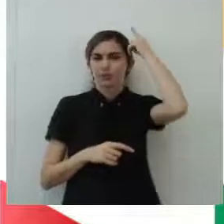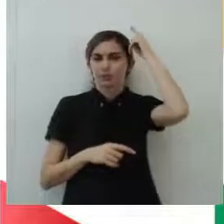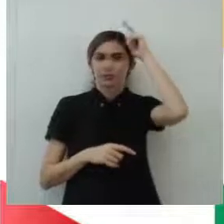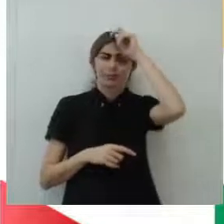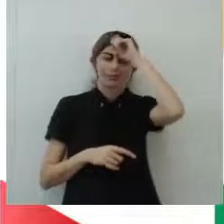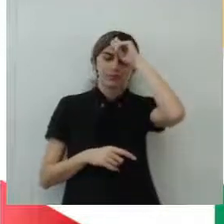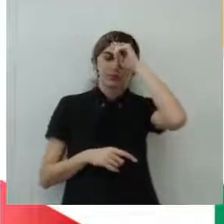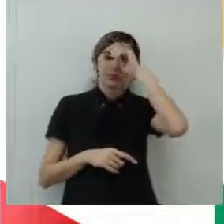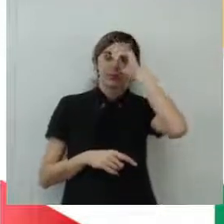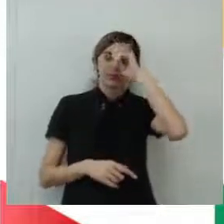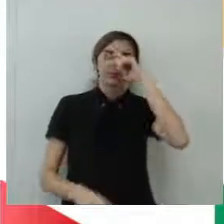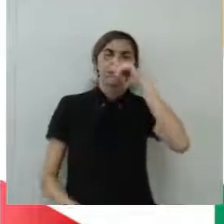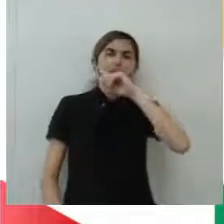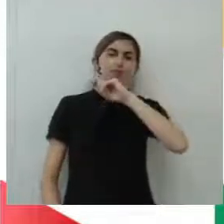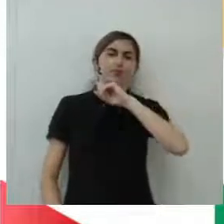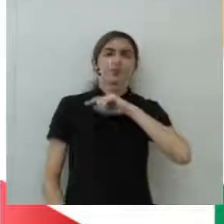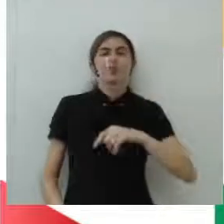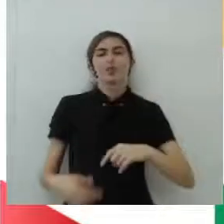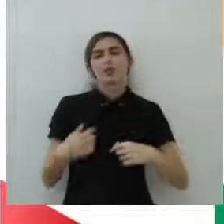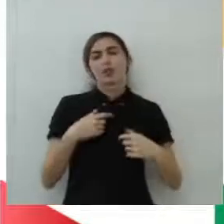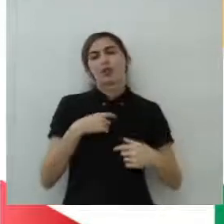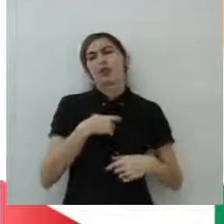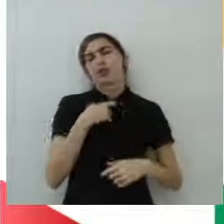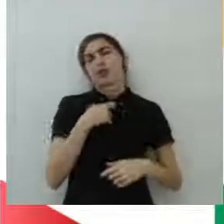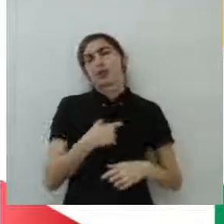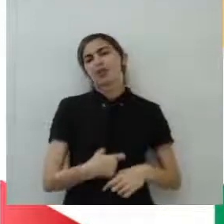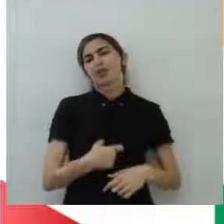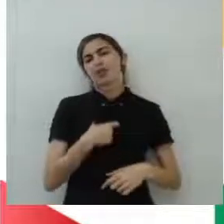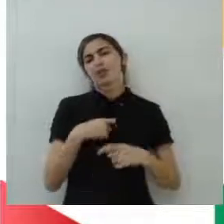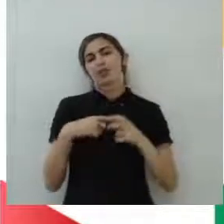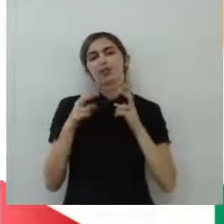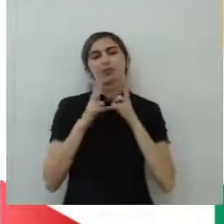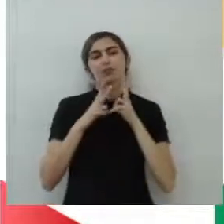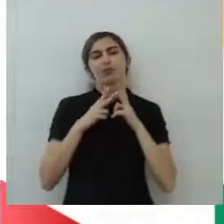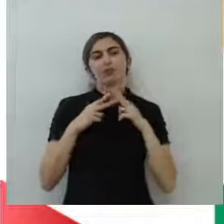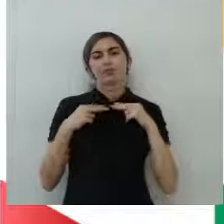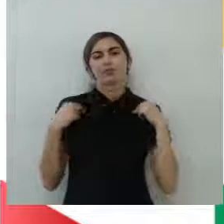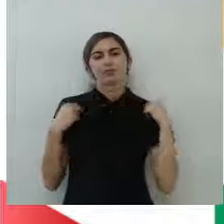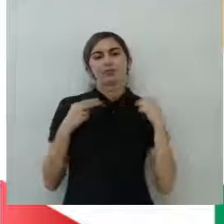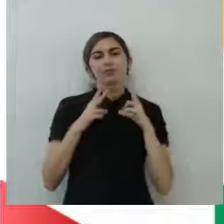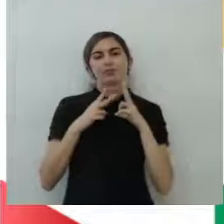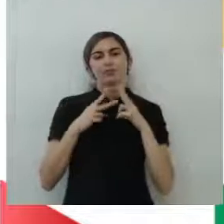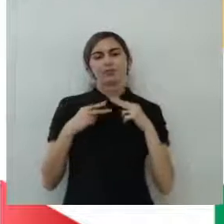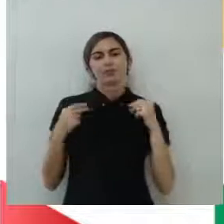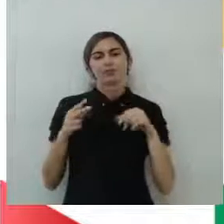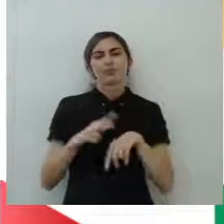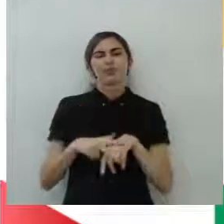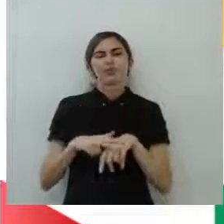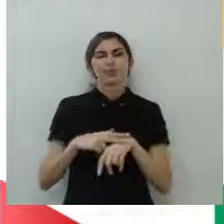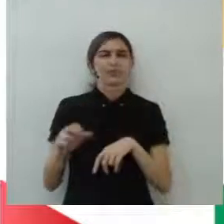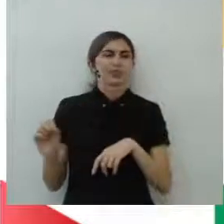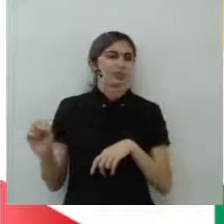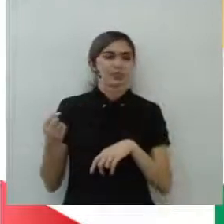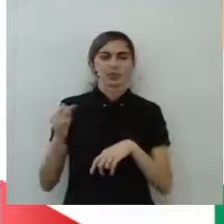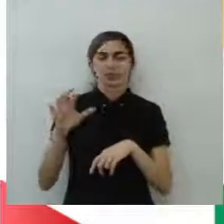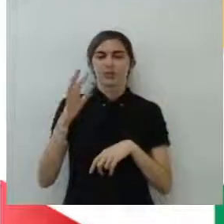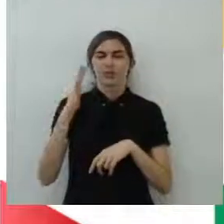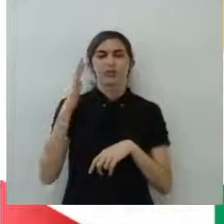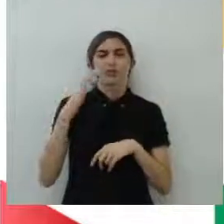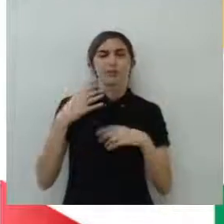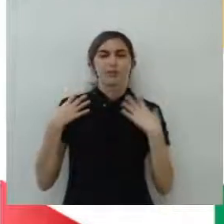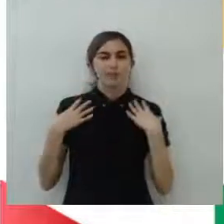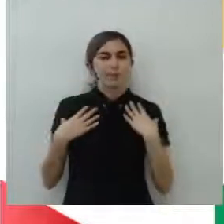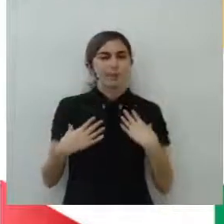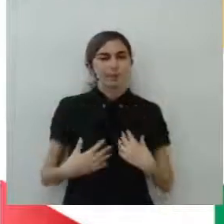o estilo dele. Olha a gravata borboleta do cara, um verde cintilante. Ele com a roupa